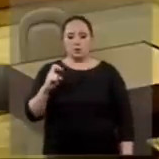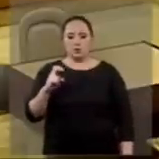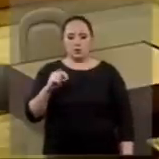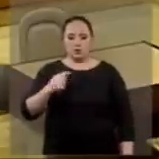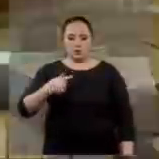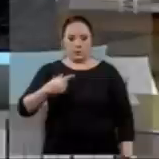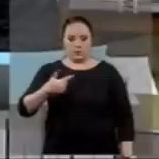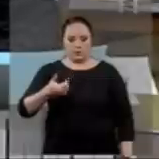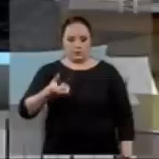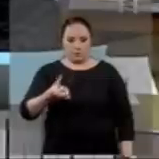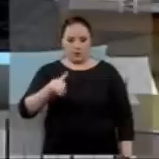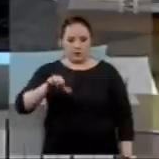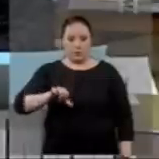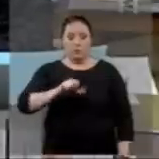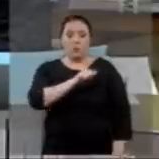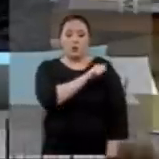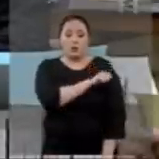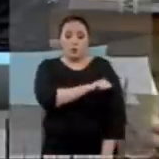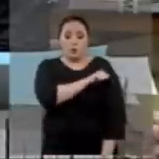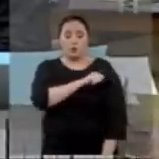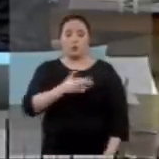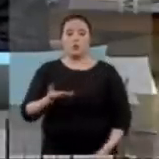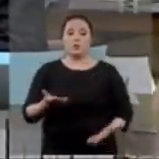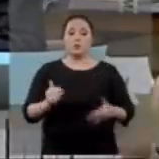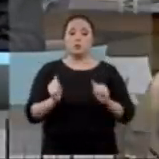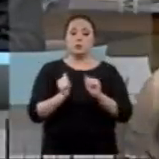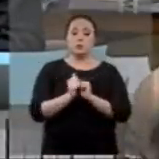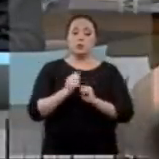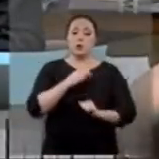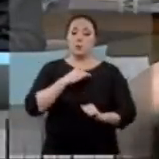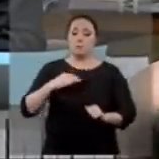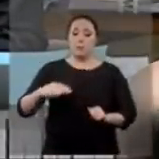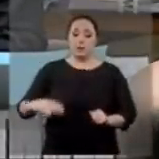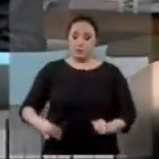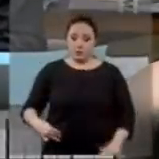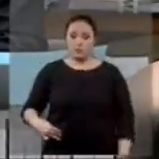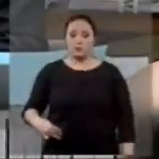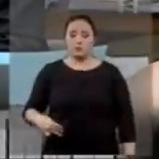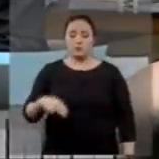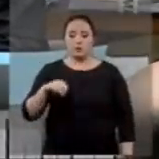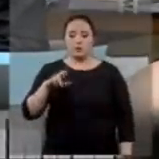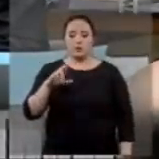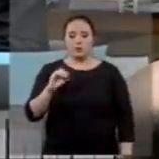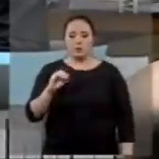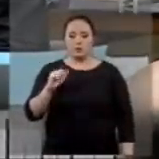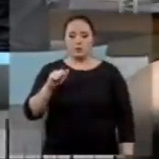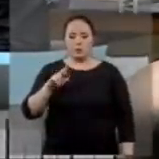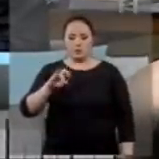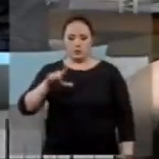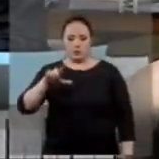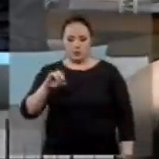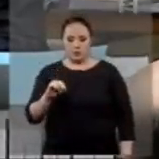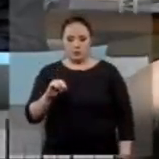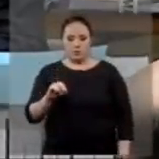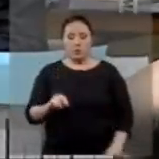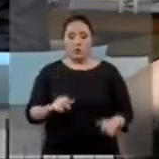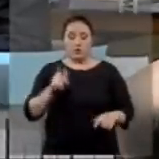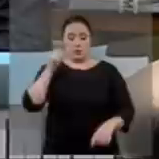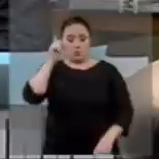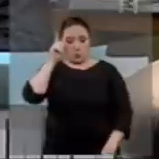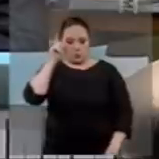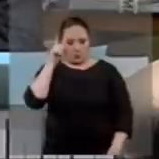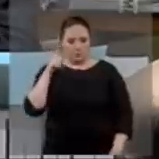550-769 do Rio de Janeiro, na honrosa companhia dos eminentes ministros Marco Aurélio e Gilmar